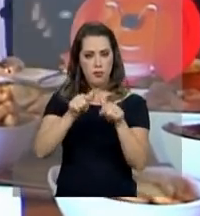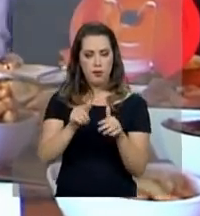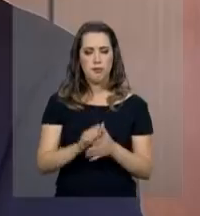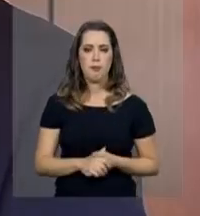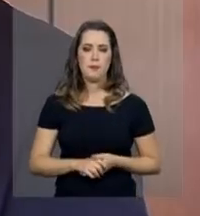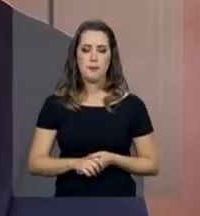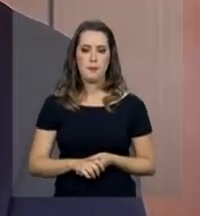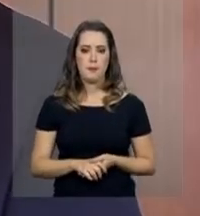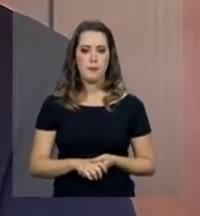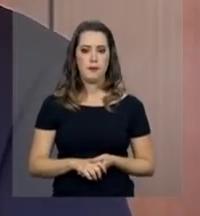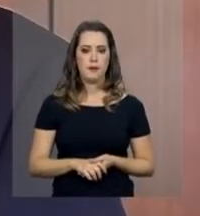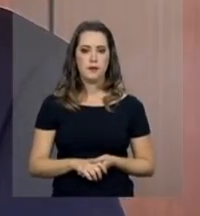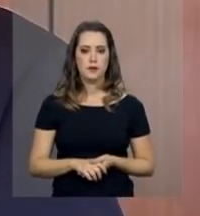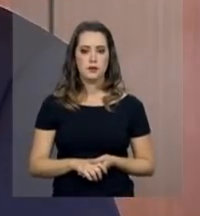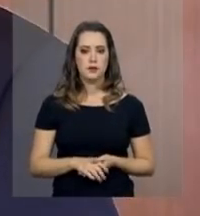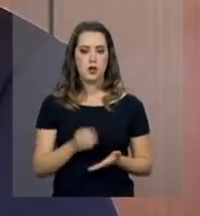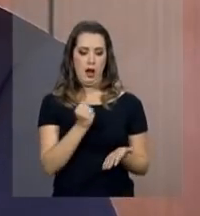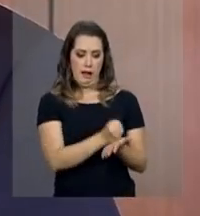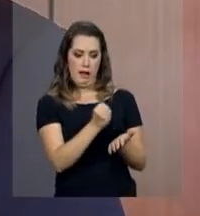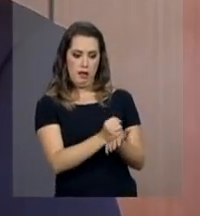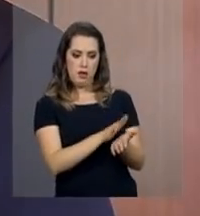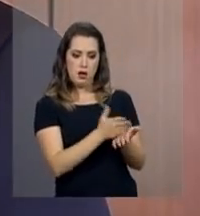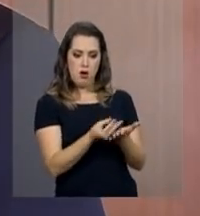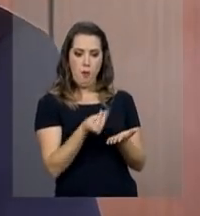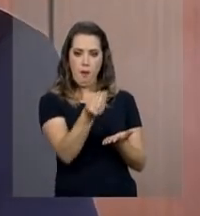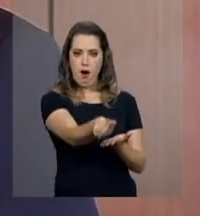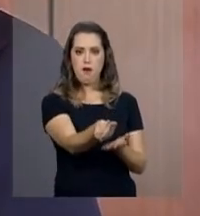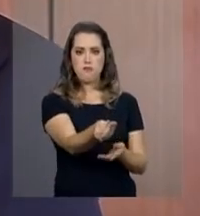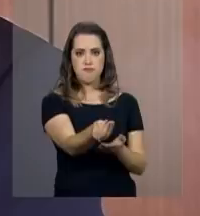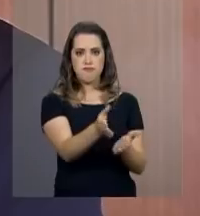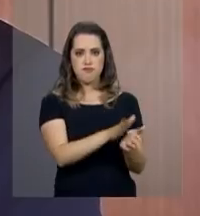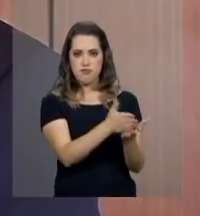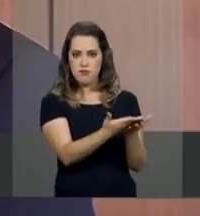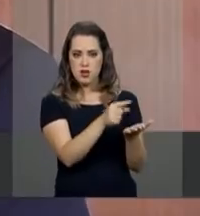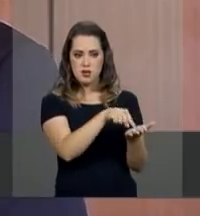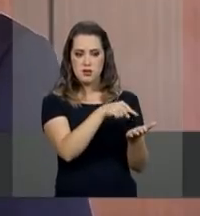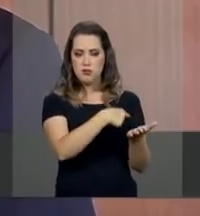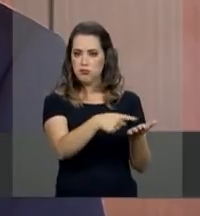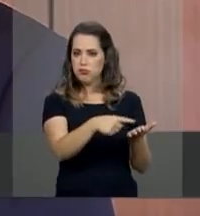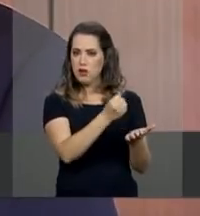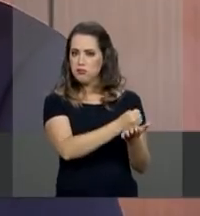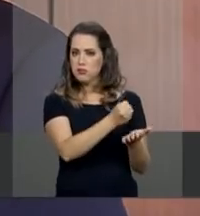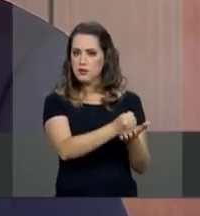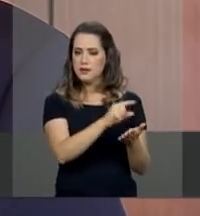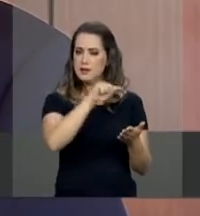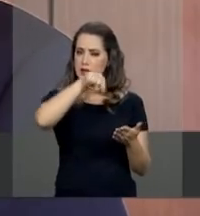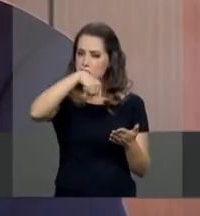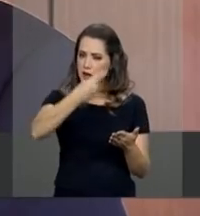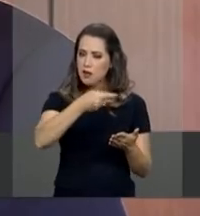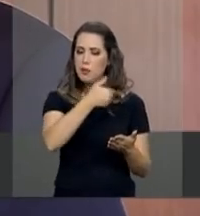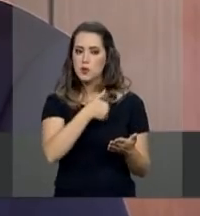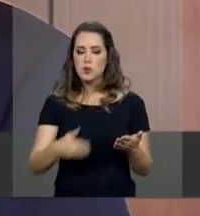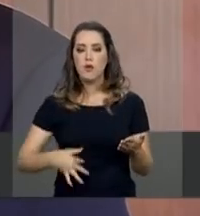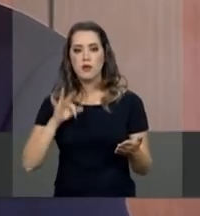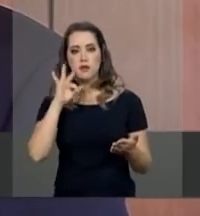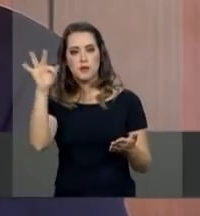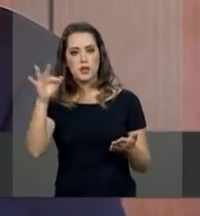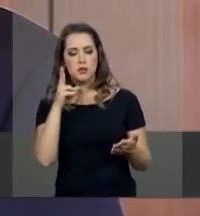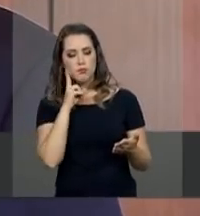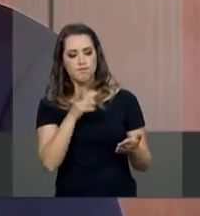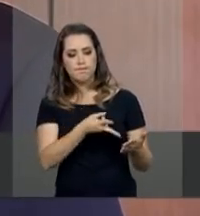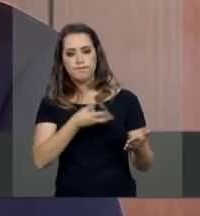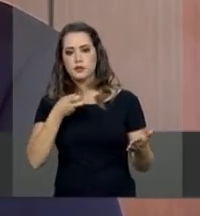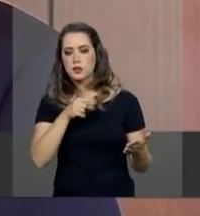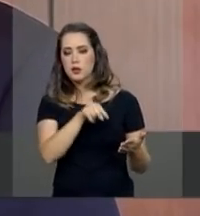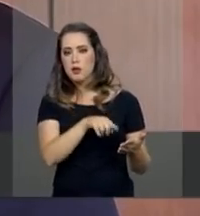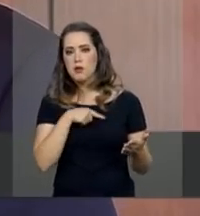empregados. Eles recebem a sua carteira de trabalho e aí então, passando por esse crivo do governo federal, eles